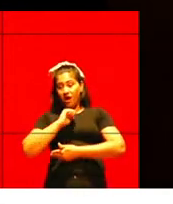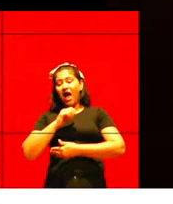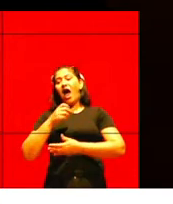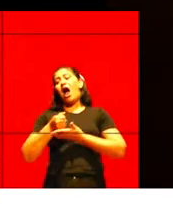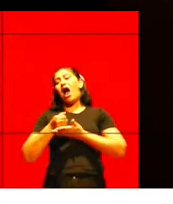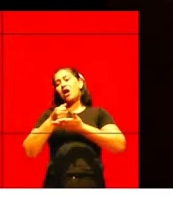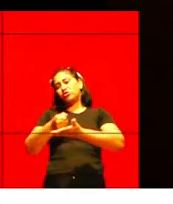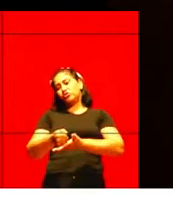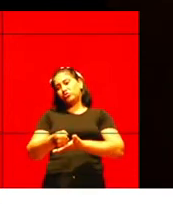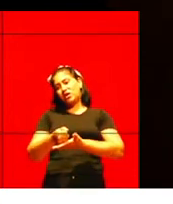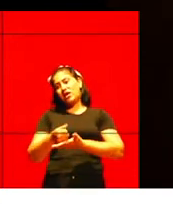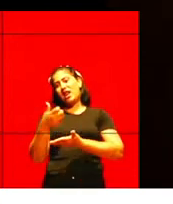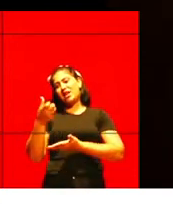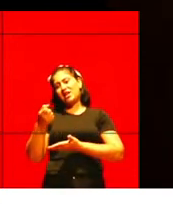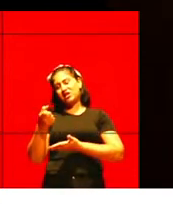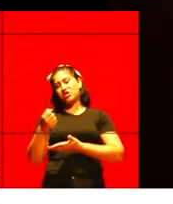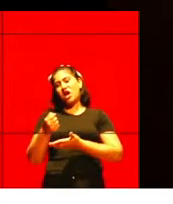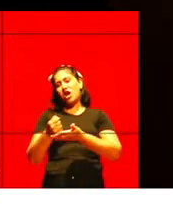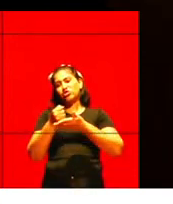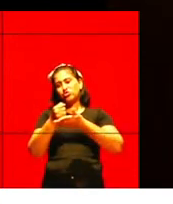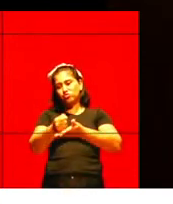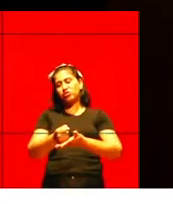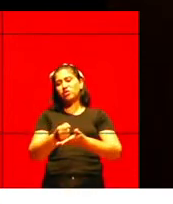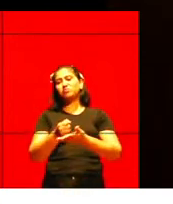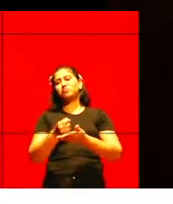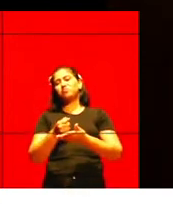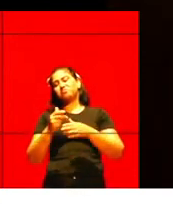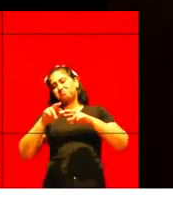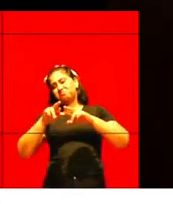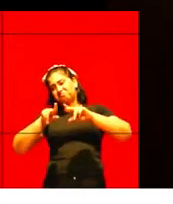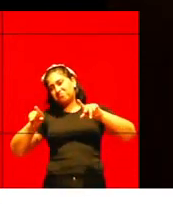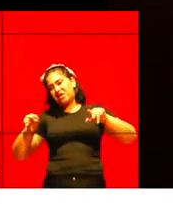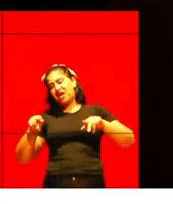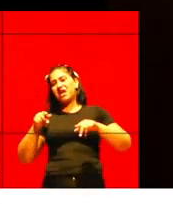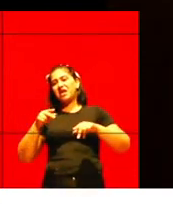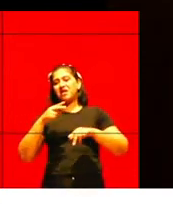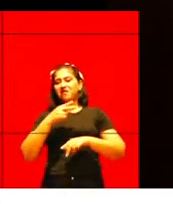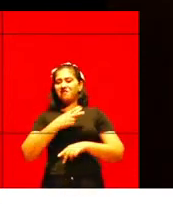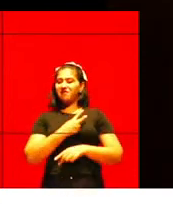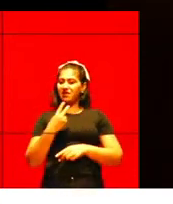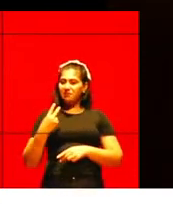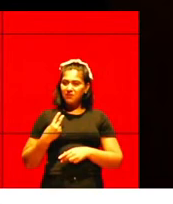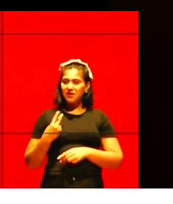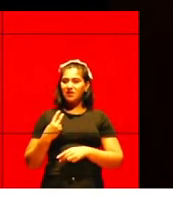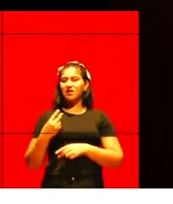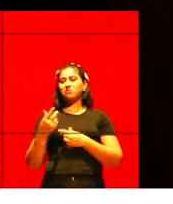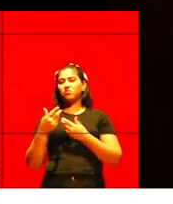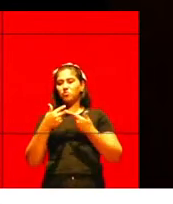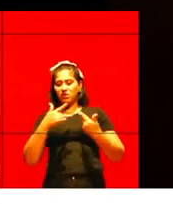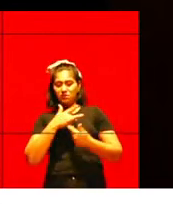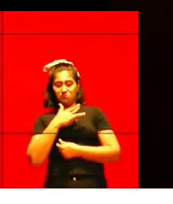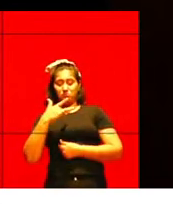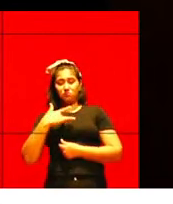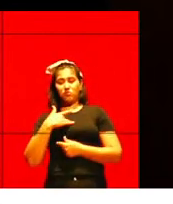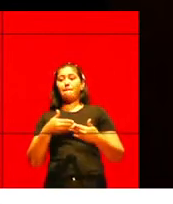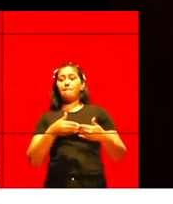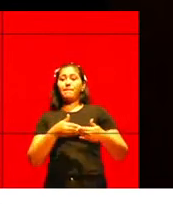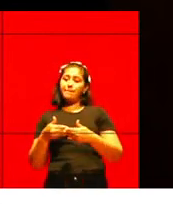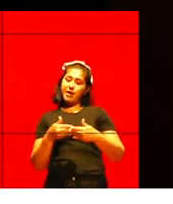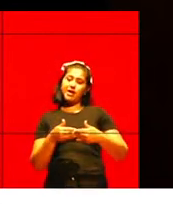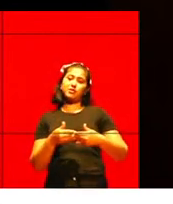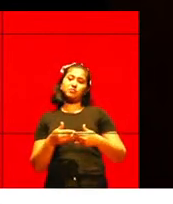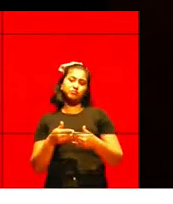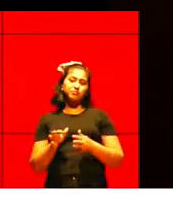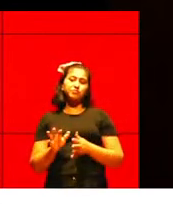no leite, certo? Então, é uma relação aí que a gente precisa lembrar lá da ecologia, ok? Podemos ir para o